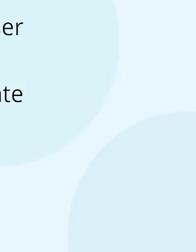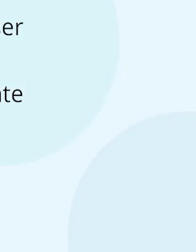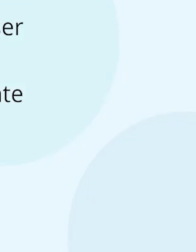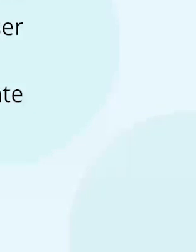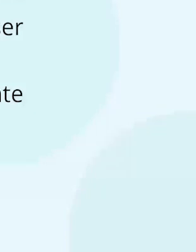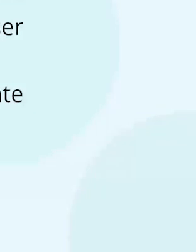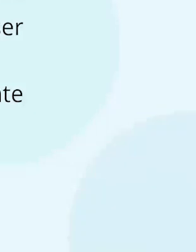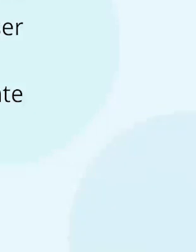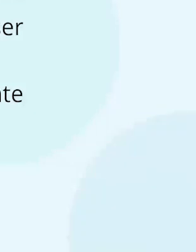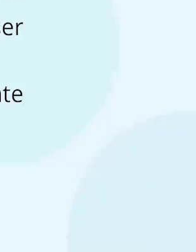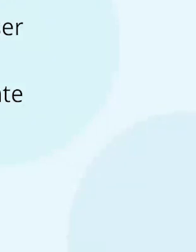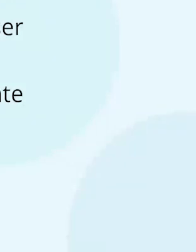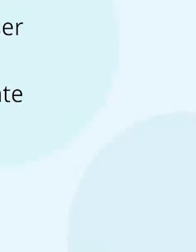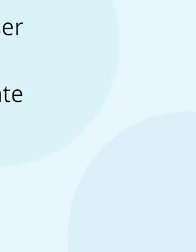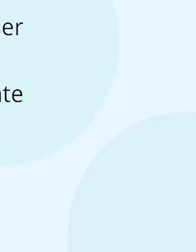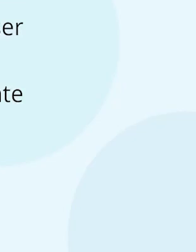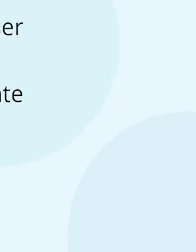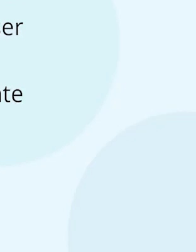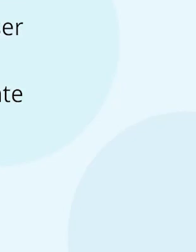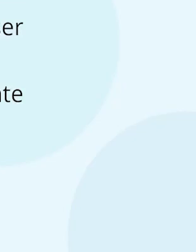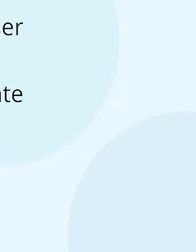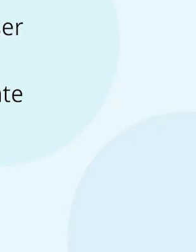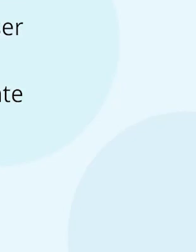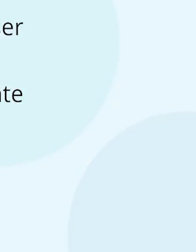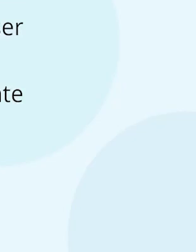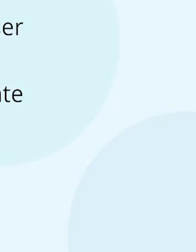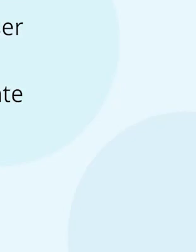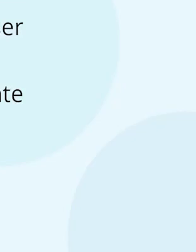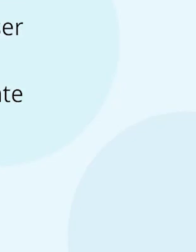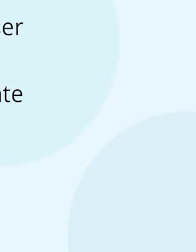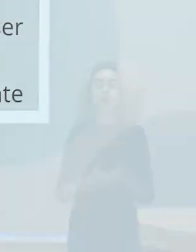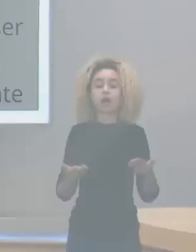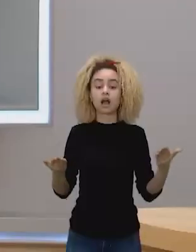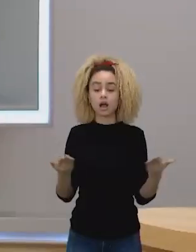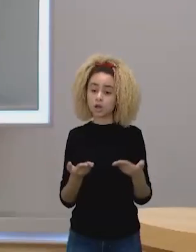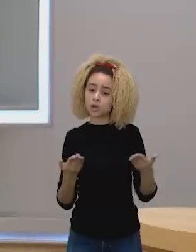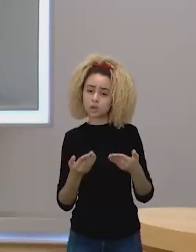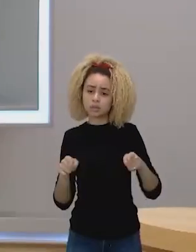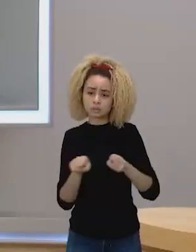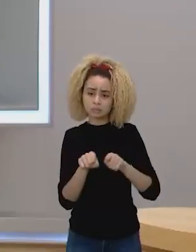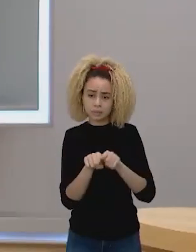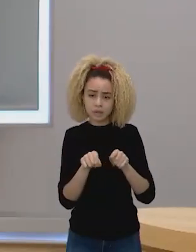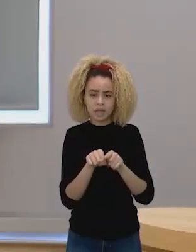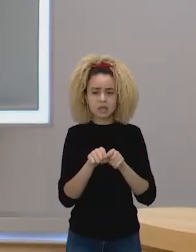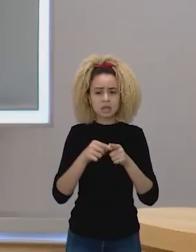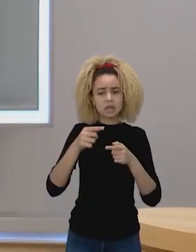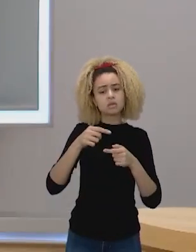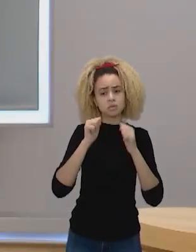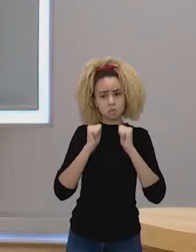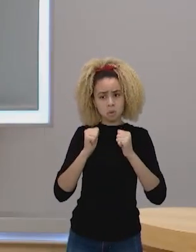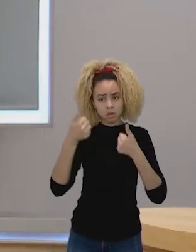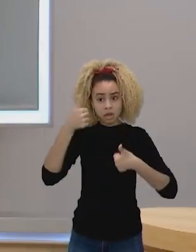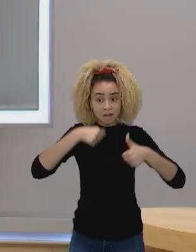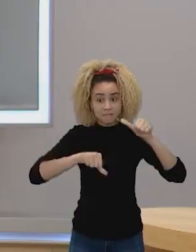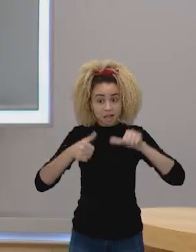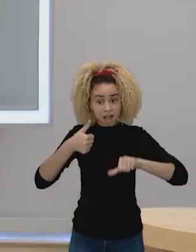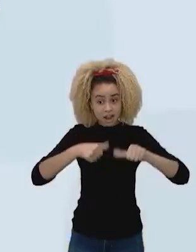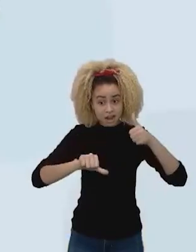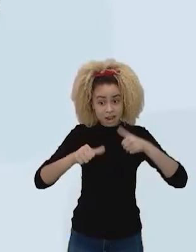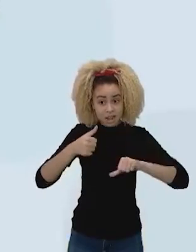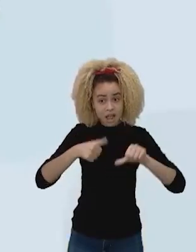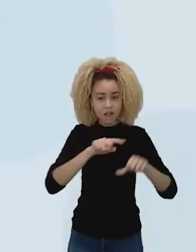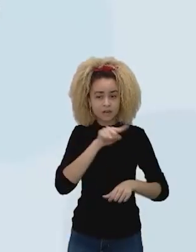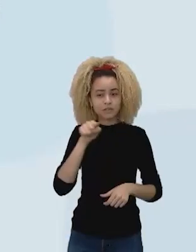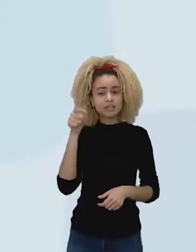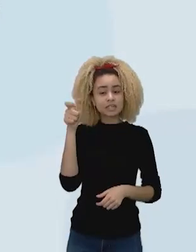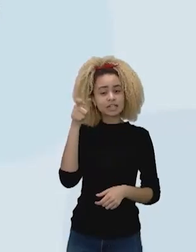o equilíbrio e o desequilíbrio. Eu vou deixar aí para vocês também fazerem a avaliação dessa aula, vocês aí que estão nos